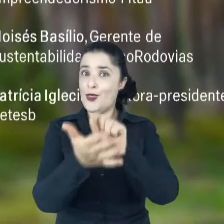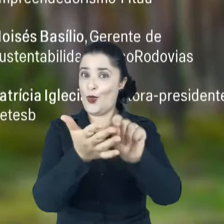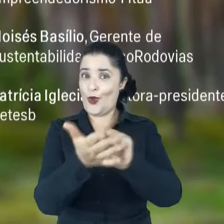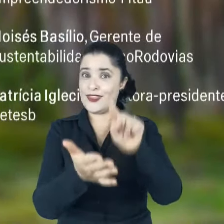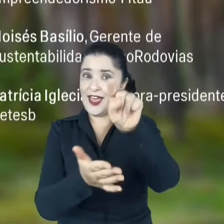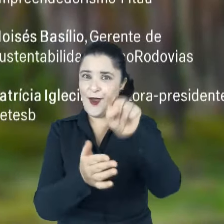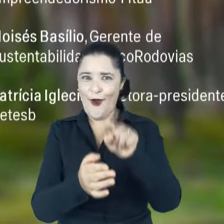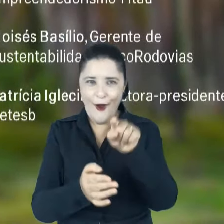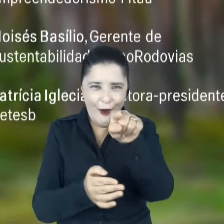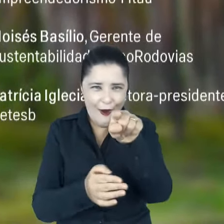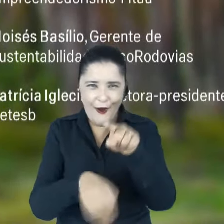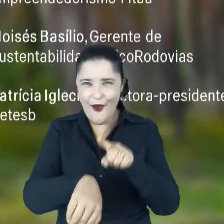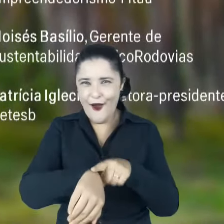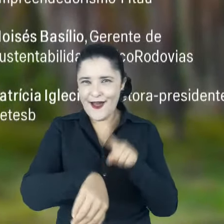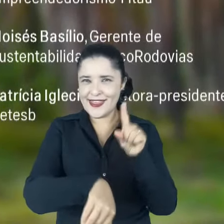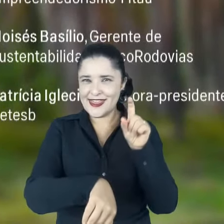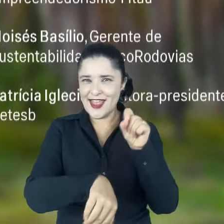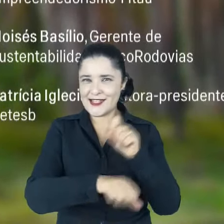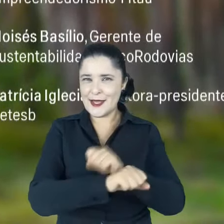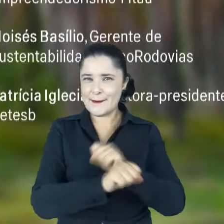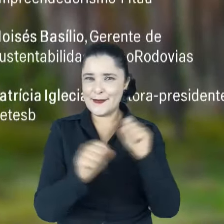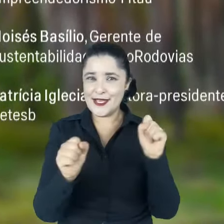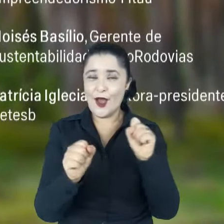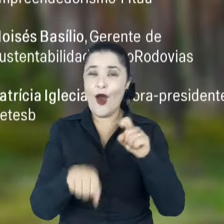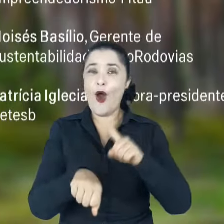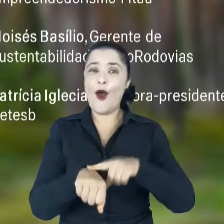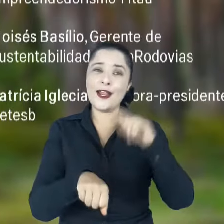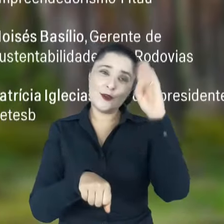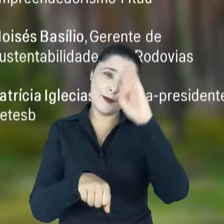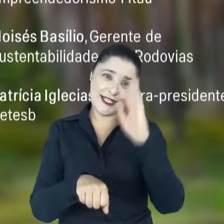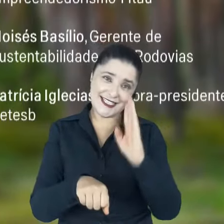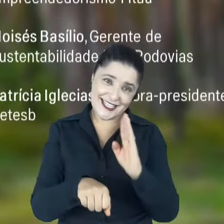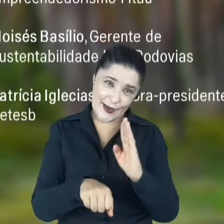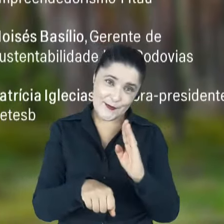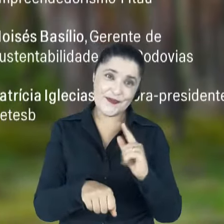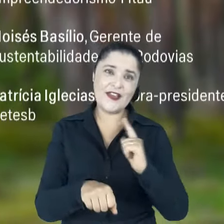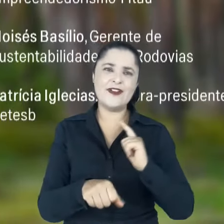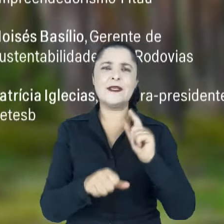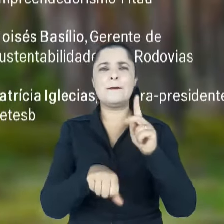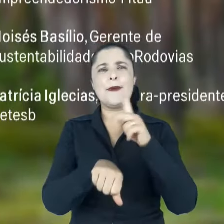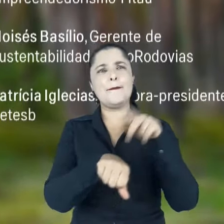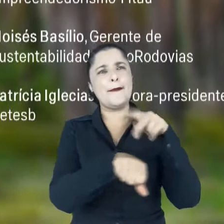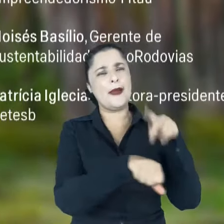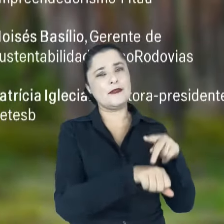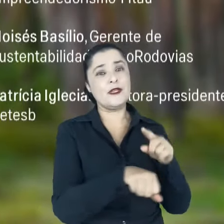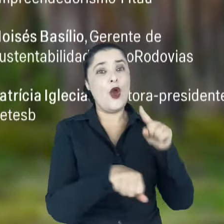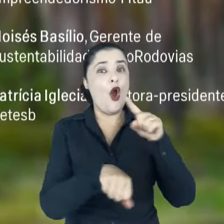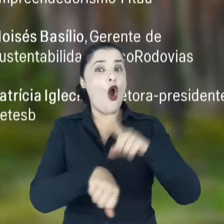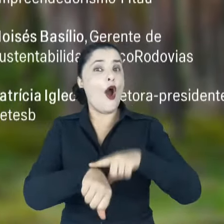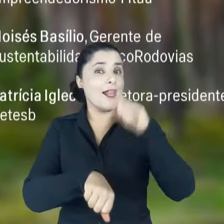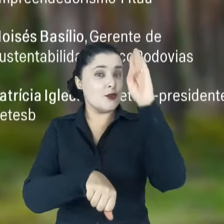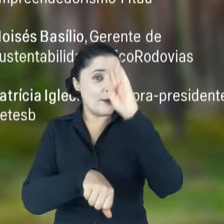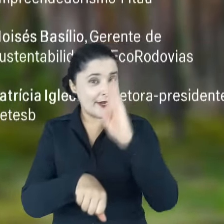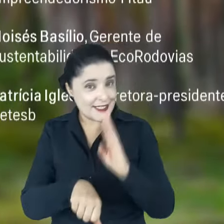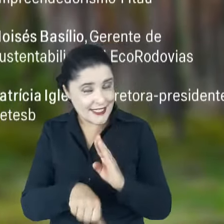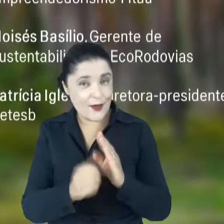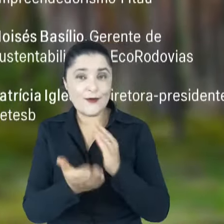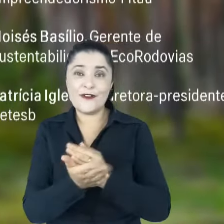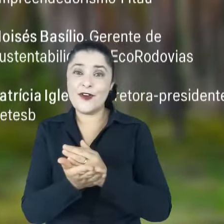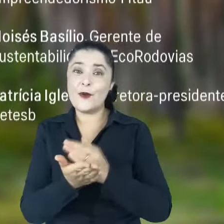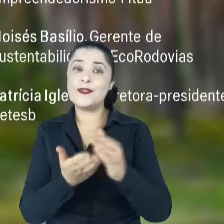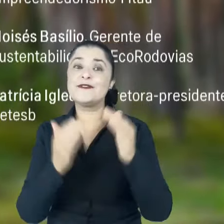manhã, hora do Brasil, porque vai ter gente de vários países, mas horário do Brasil, vamos falar com